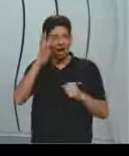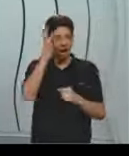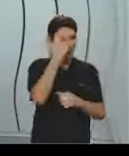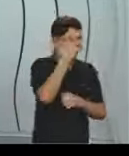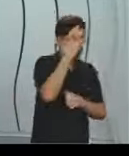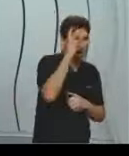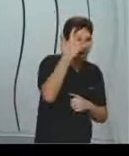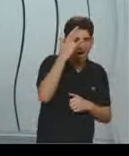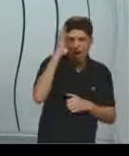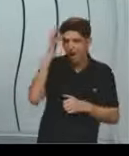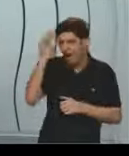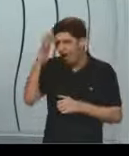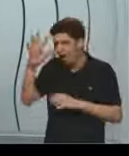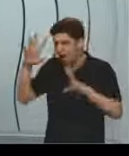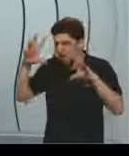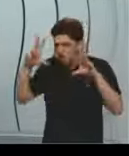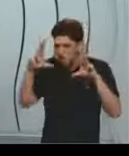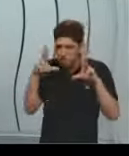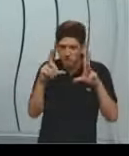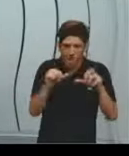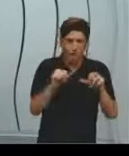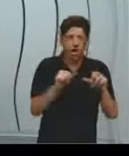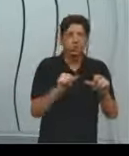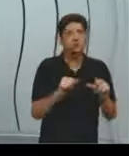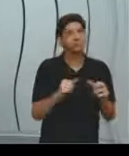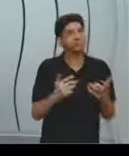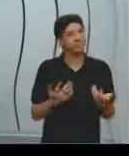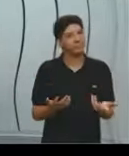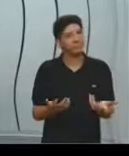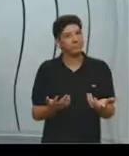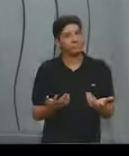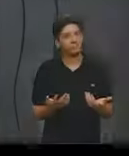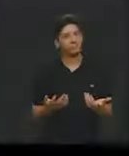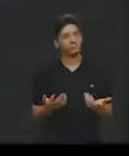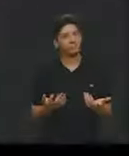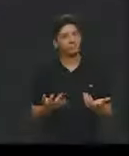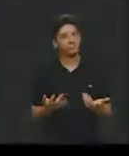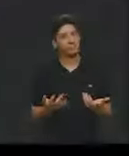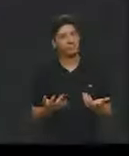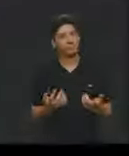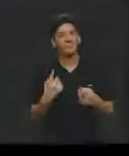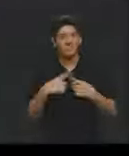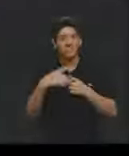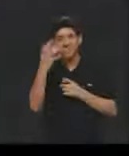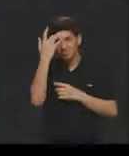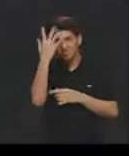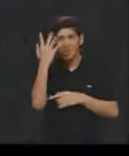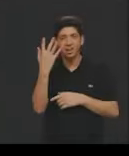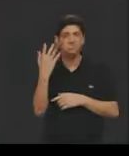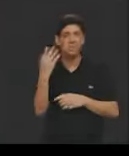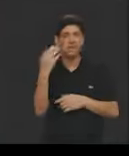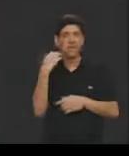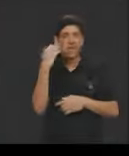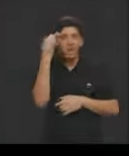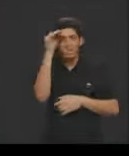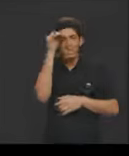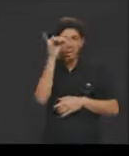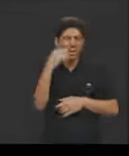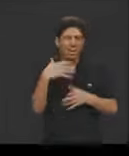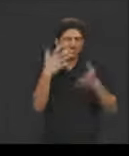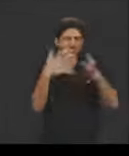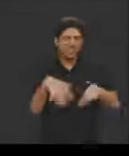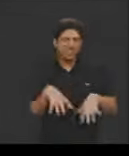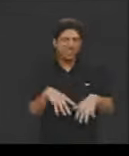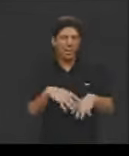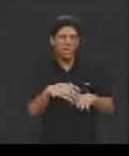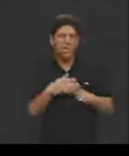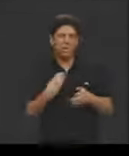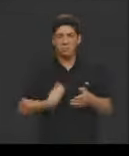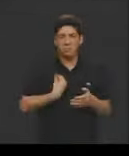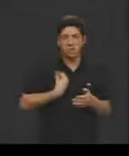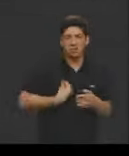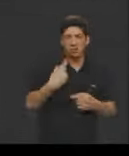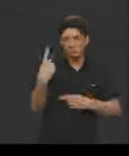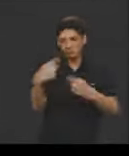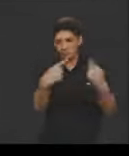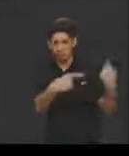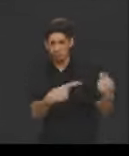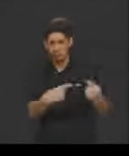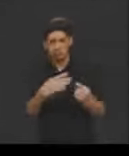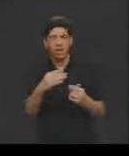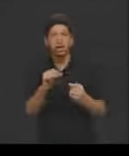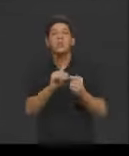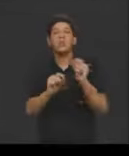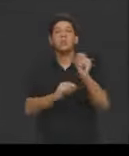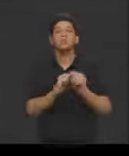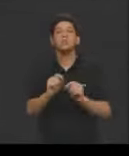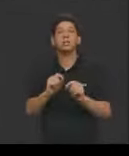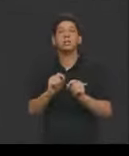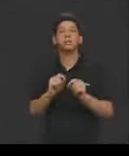que a coisa muito conveniente também porque é muito mais fácil entendeu entendendo o processo participar efetivamente das discussões o que que eu faço